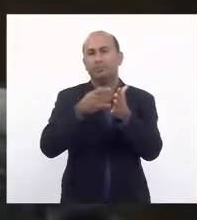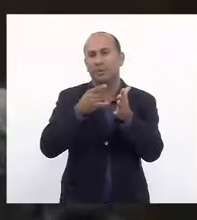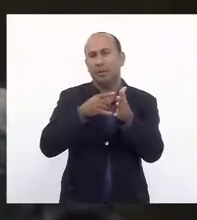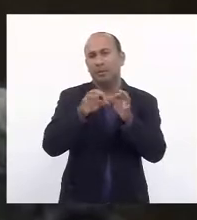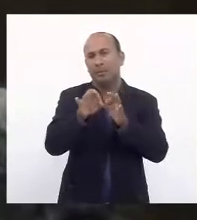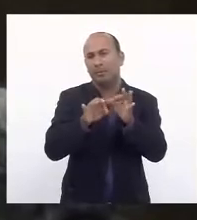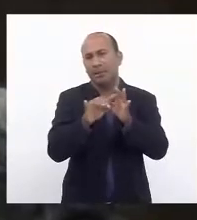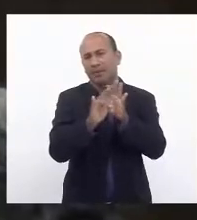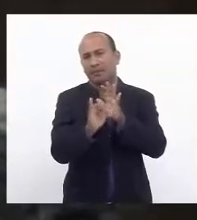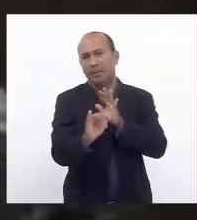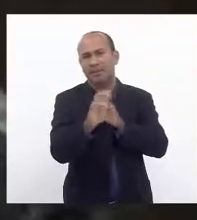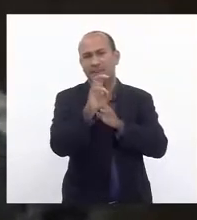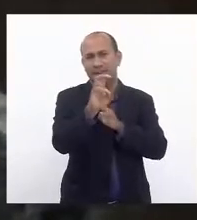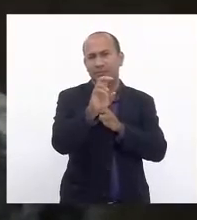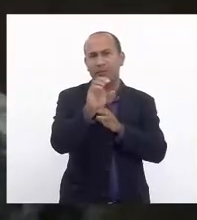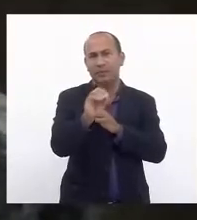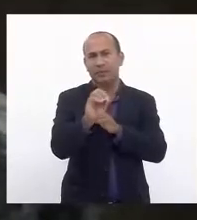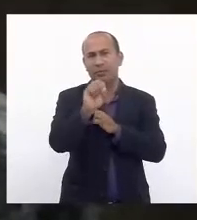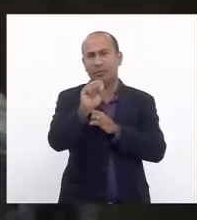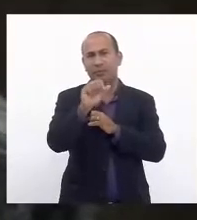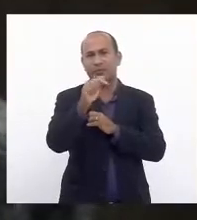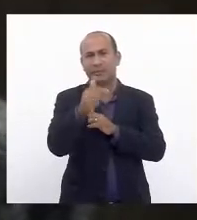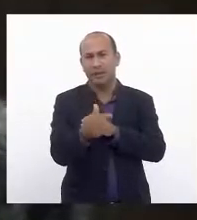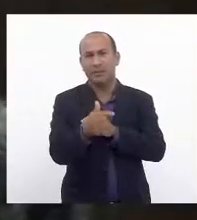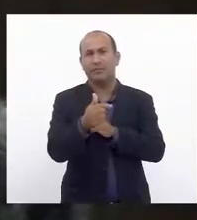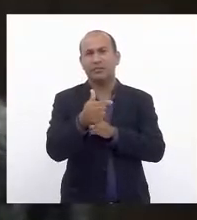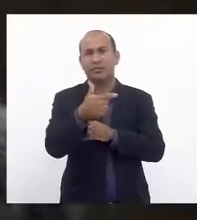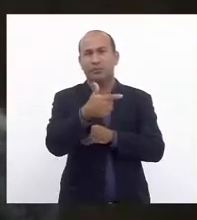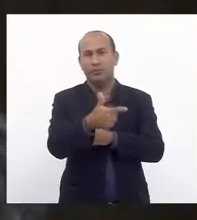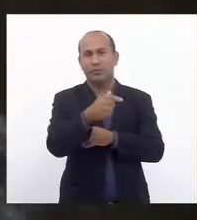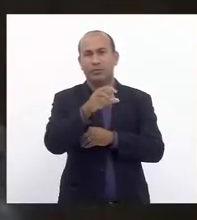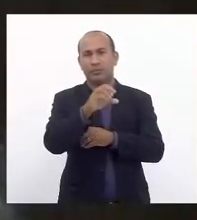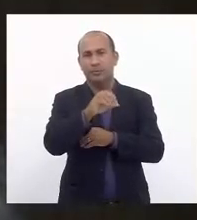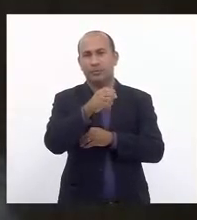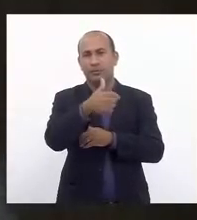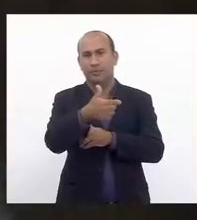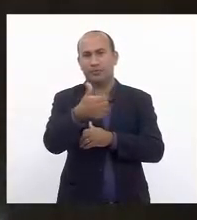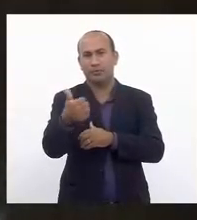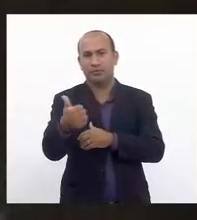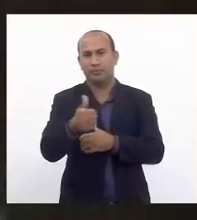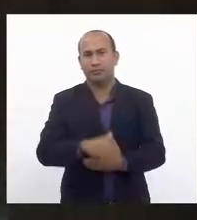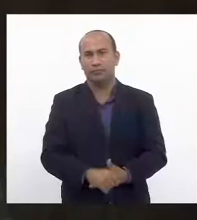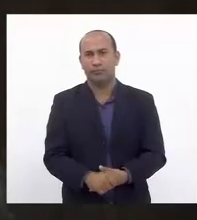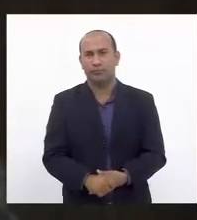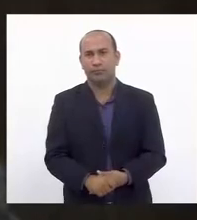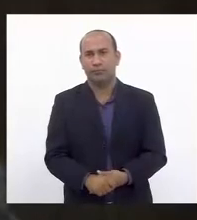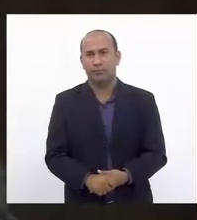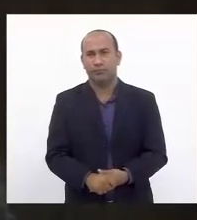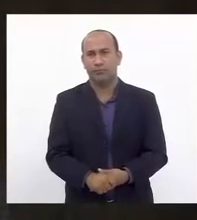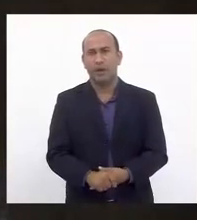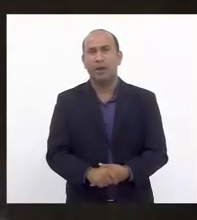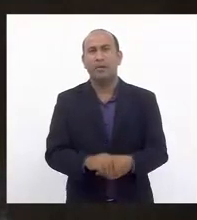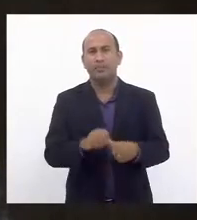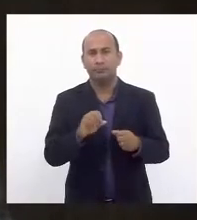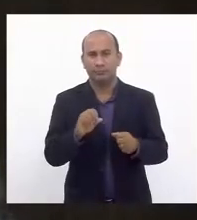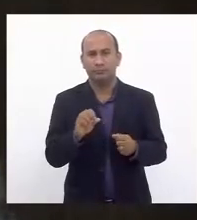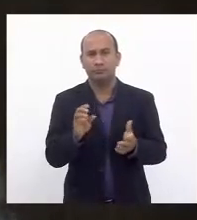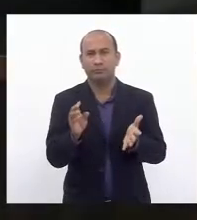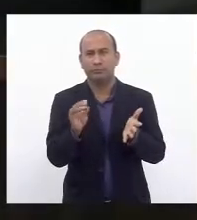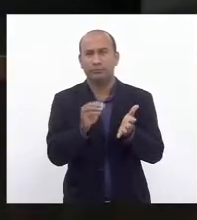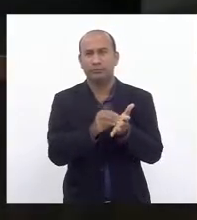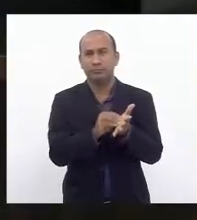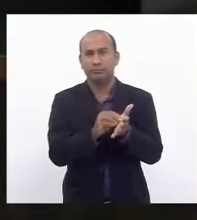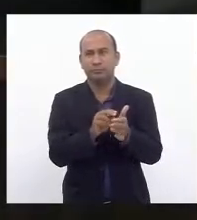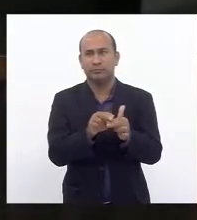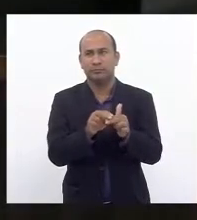587-2021. Vossa Excelência puder incluir na, fazer a inclusão de pauta. Relação à